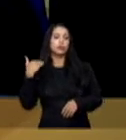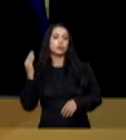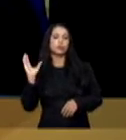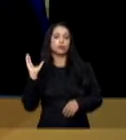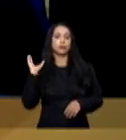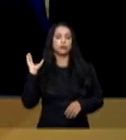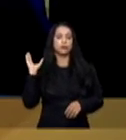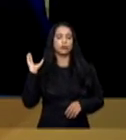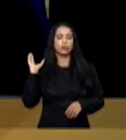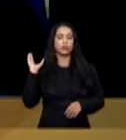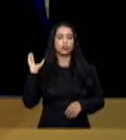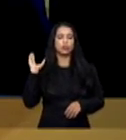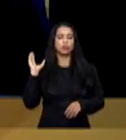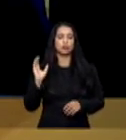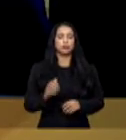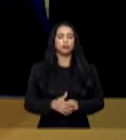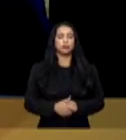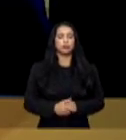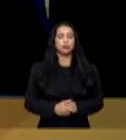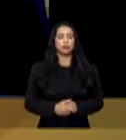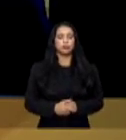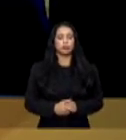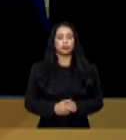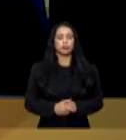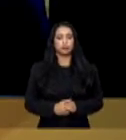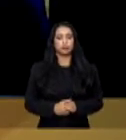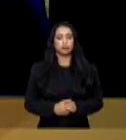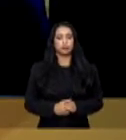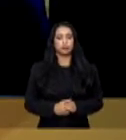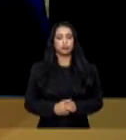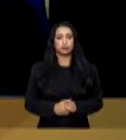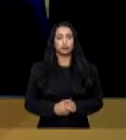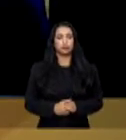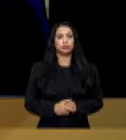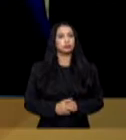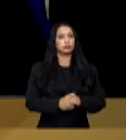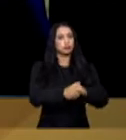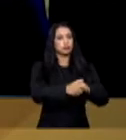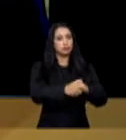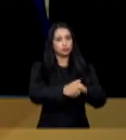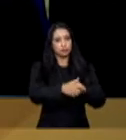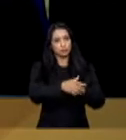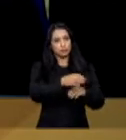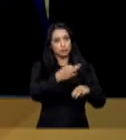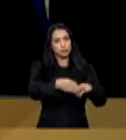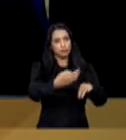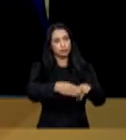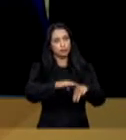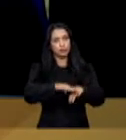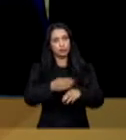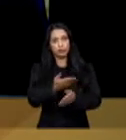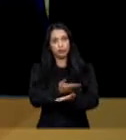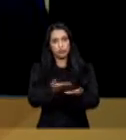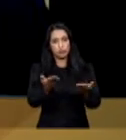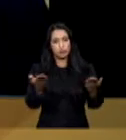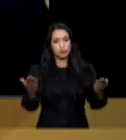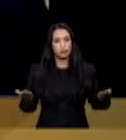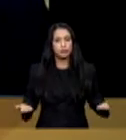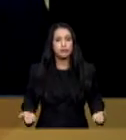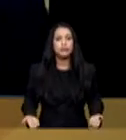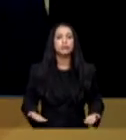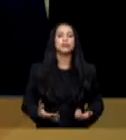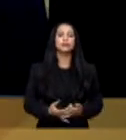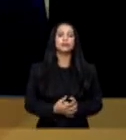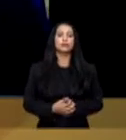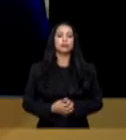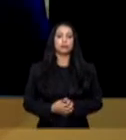Procurador-Geral da República, Rosa Weber, excelentíssimo senhor ministro, ao fundo à esquerda, bandeira do Brasil, e à direita, bandeira do Ministério Público,